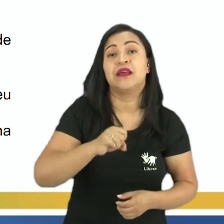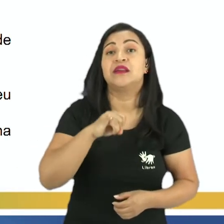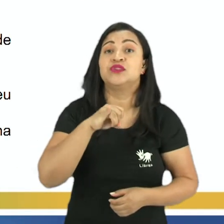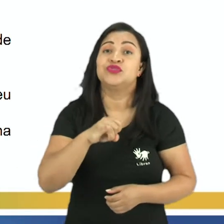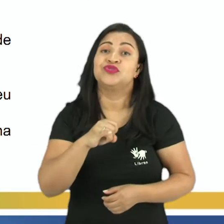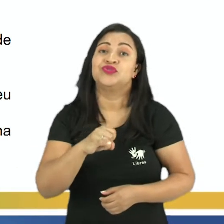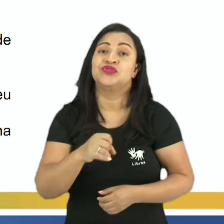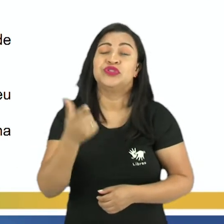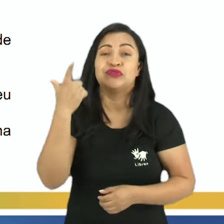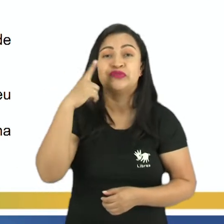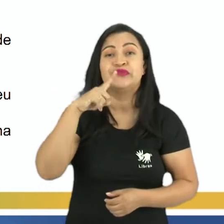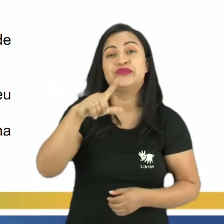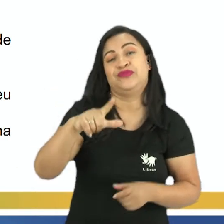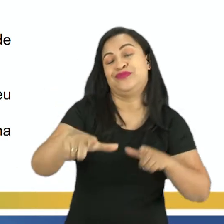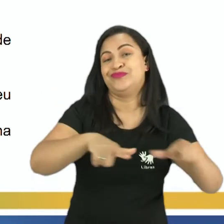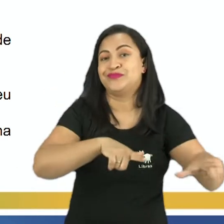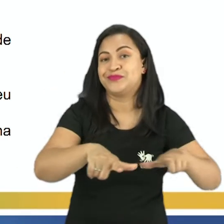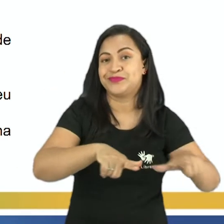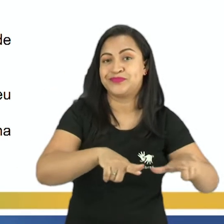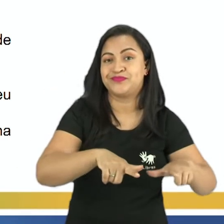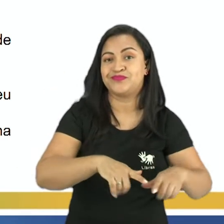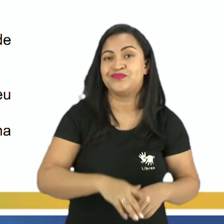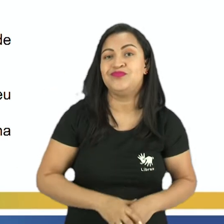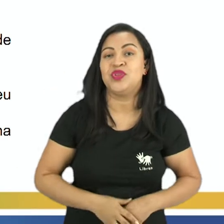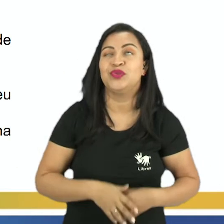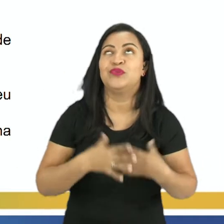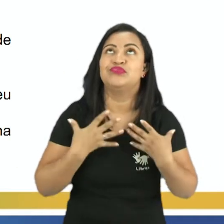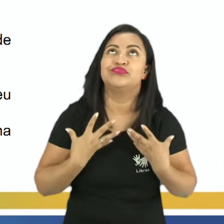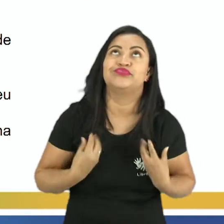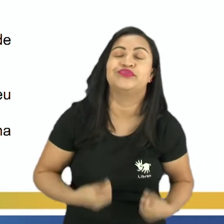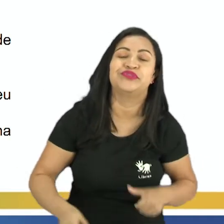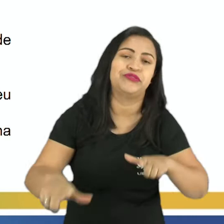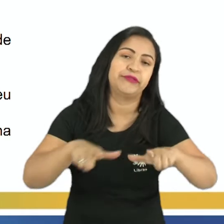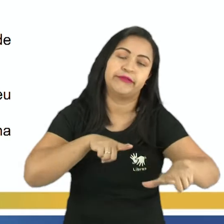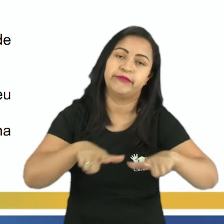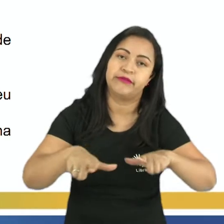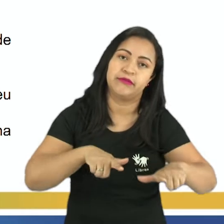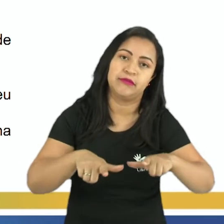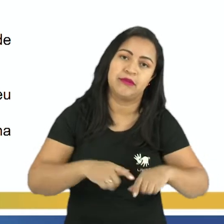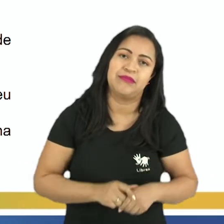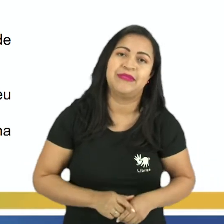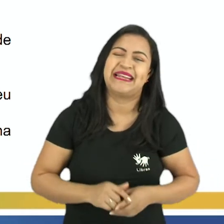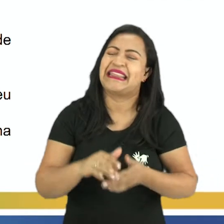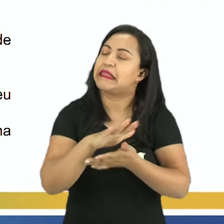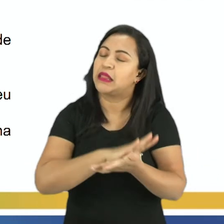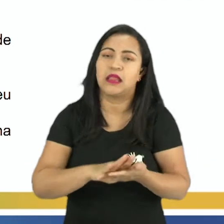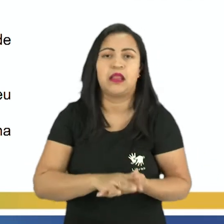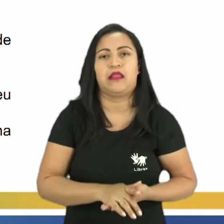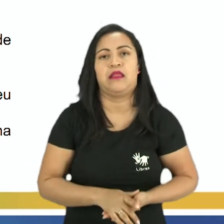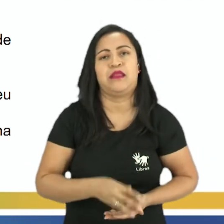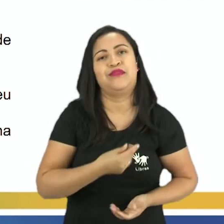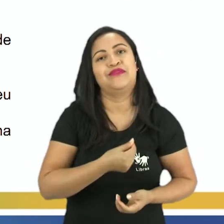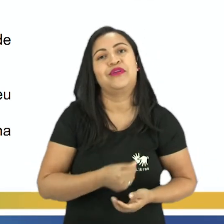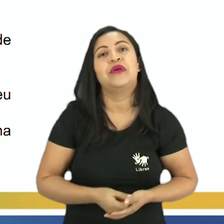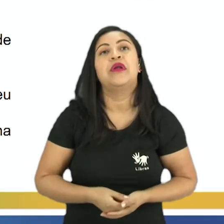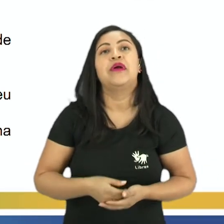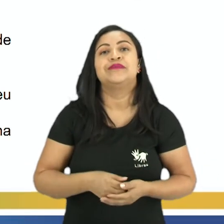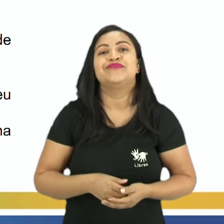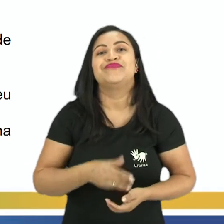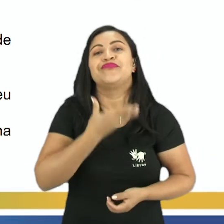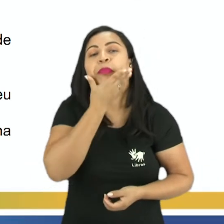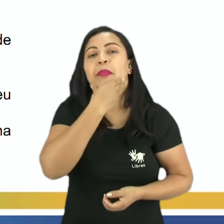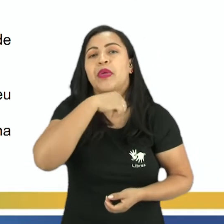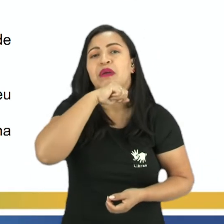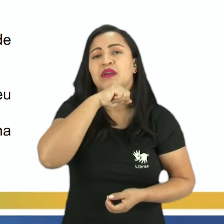ainda arranjasse um emprego, estou cansada de trabalhar o dia inteiro para nada. Pai,